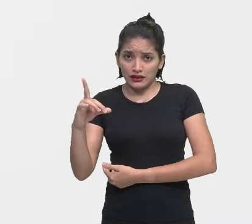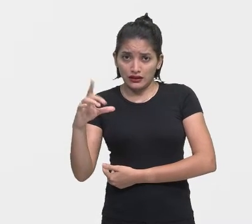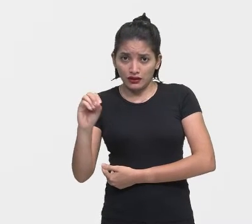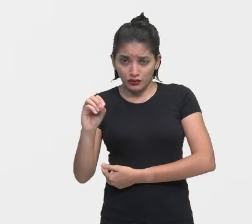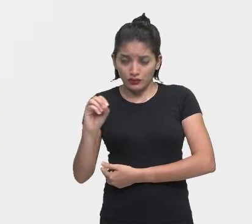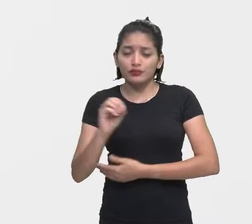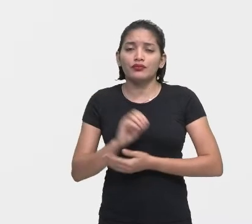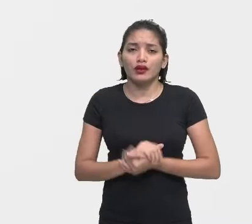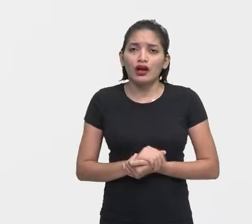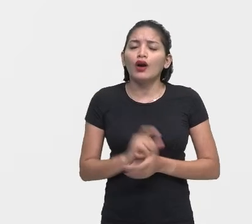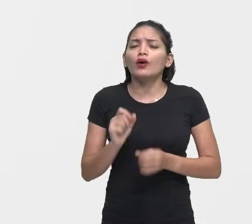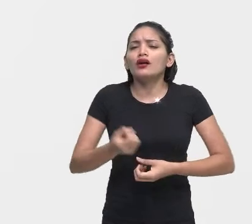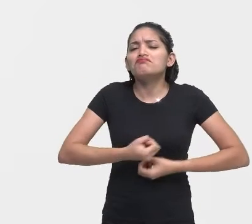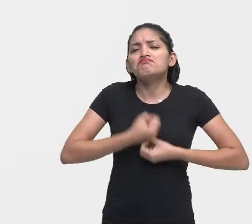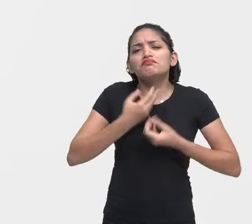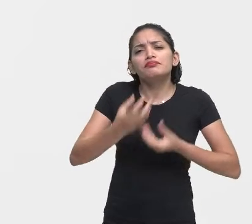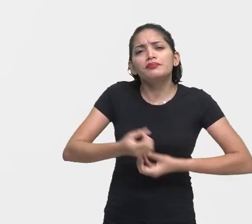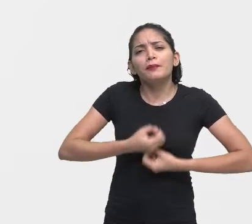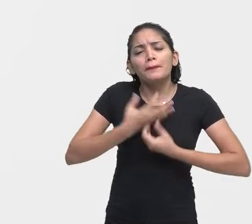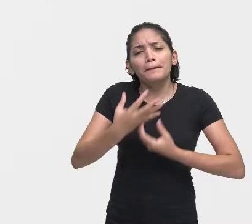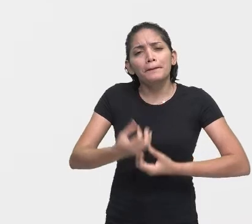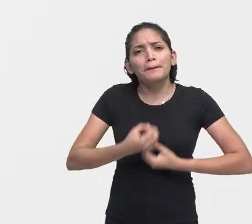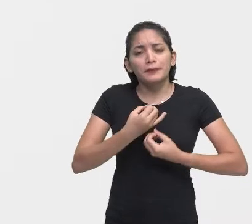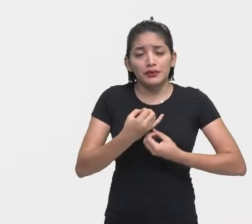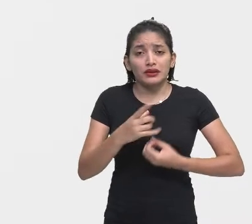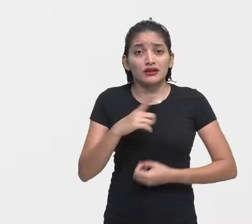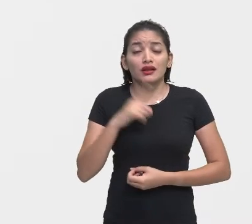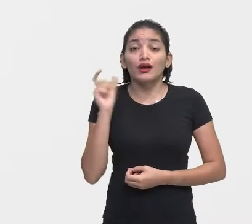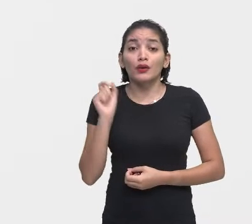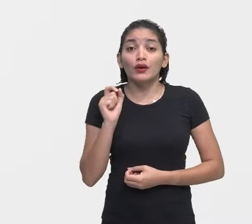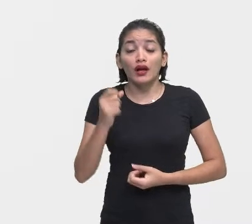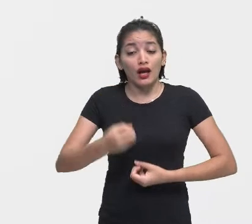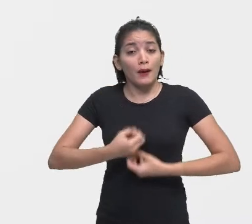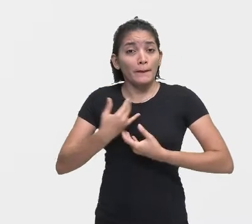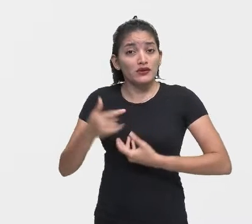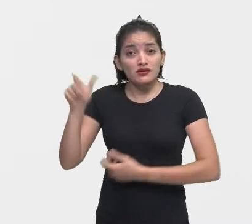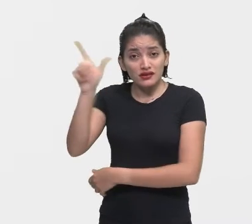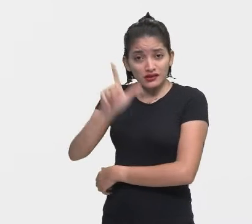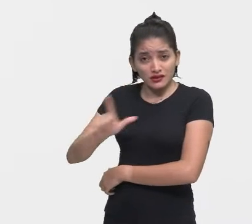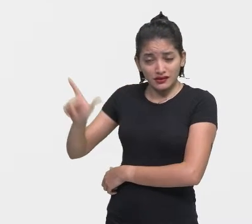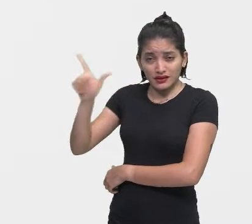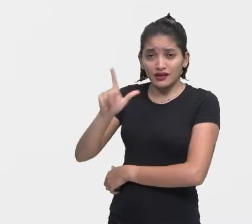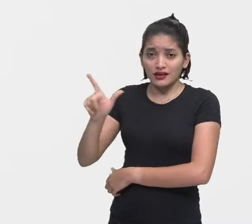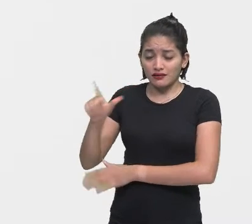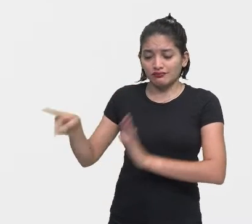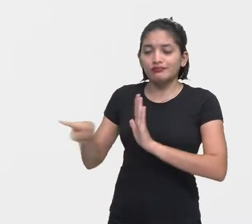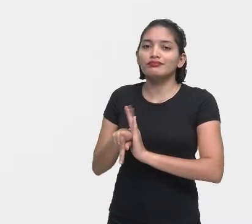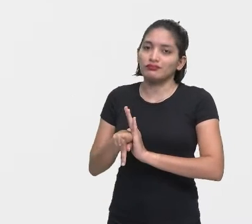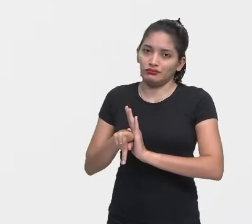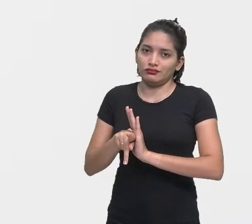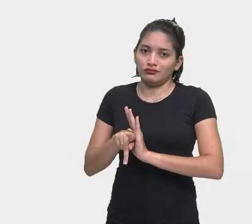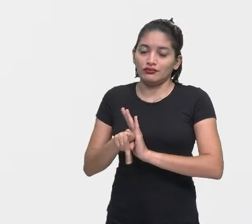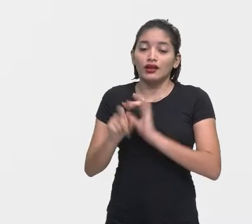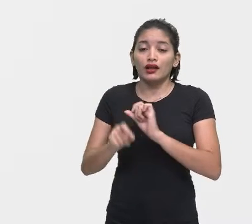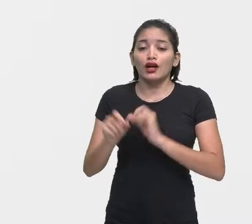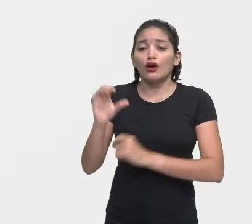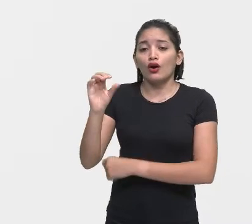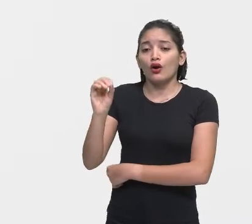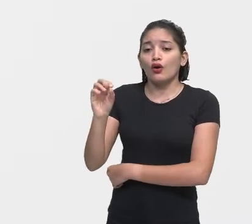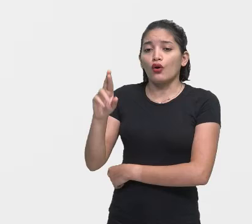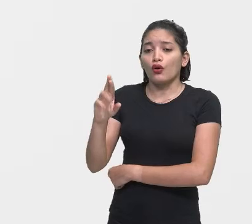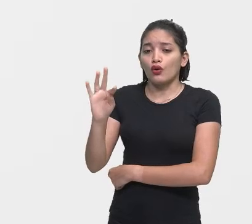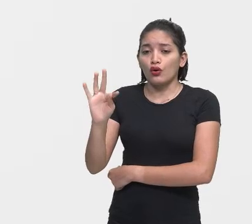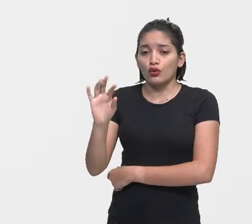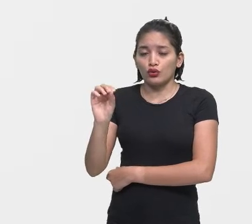Fernando Pessoa produzindo, ele tem uma produção literária própria, que é o